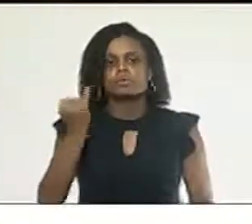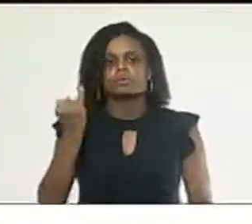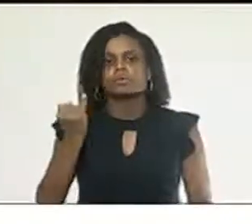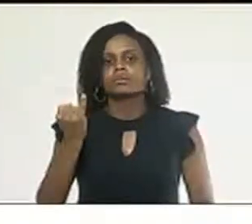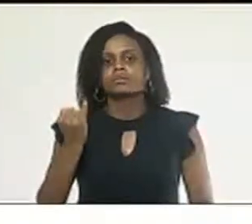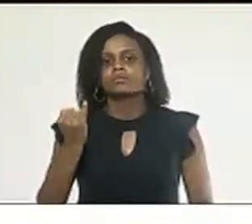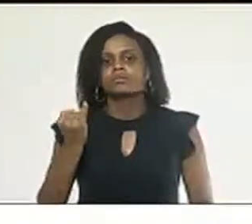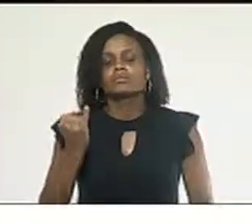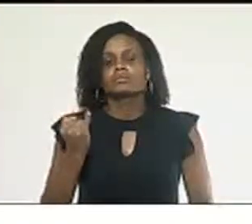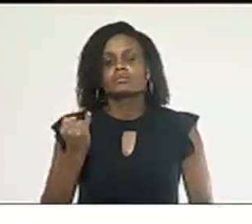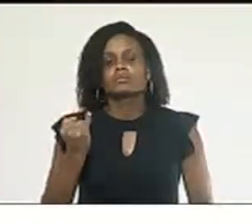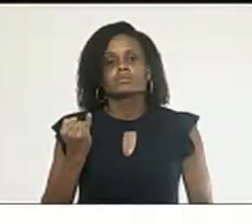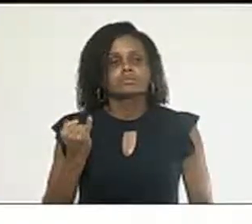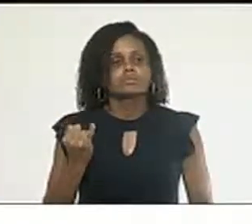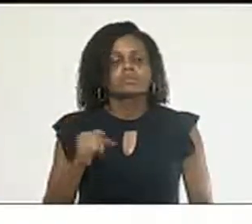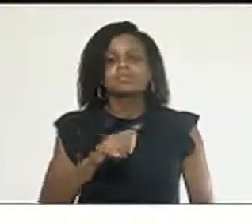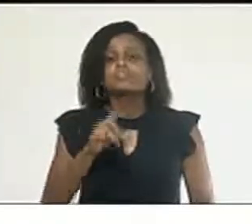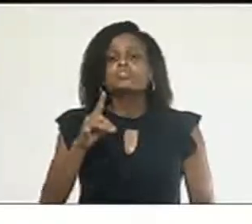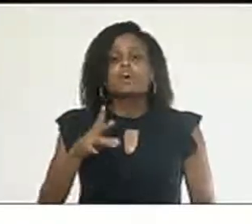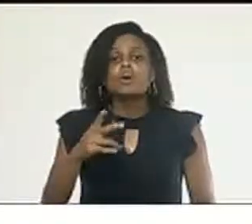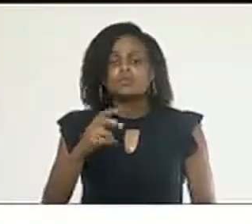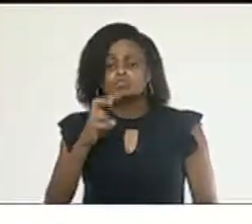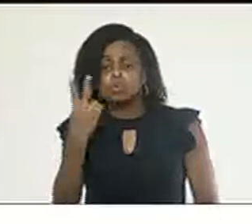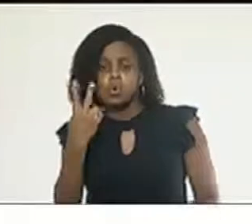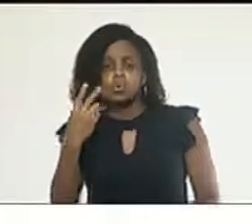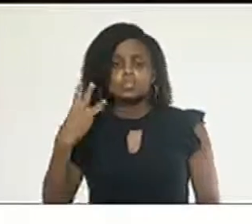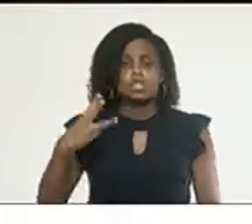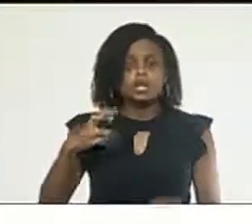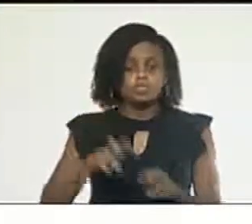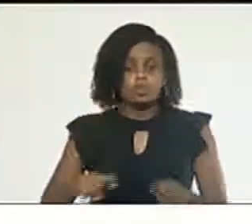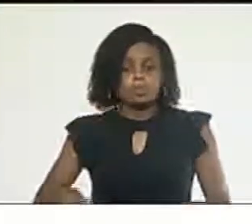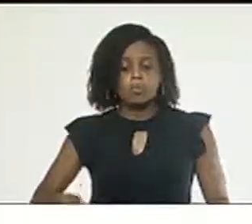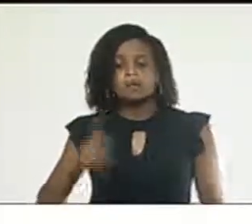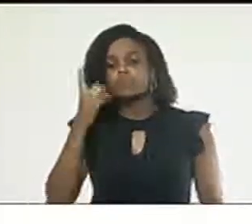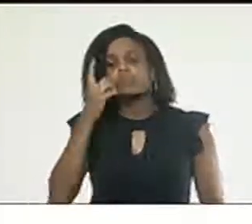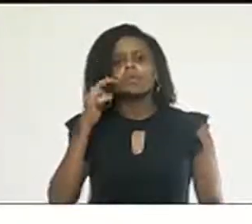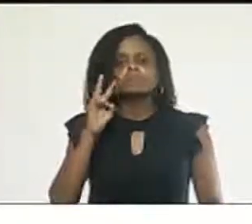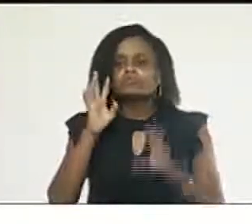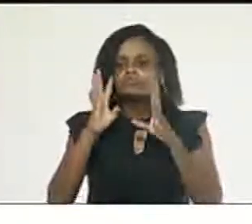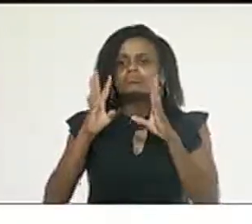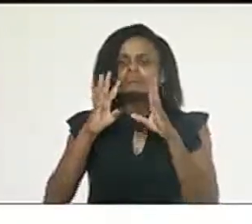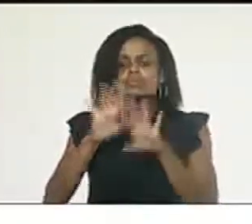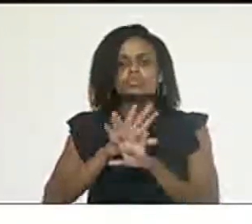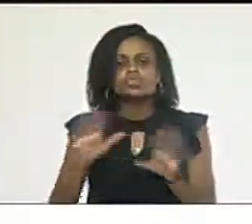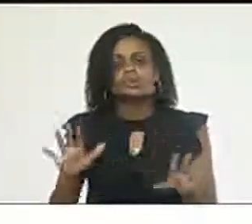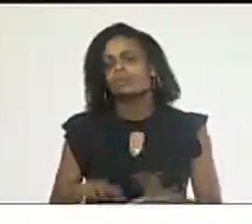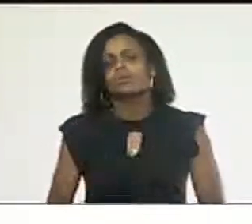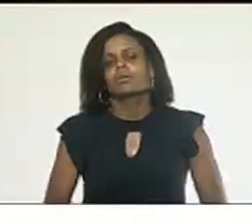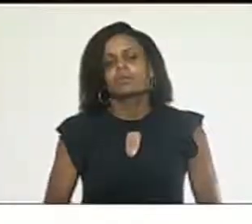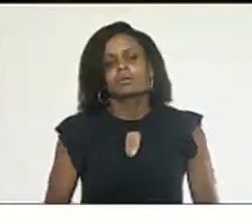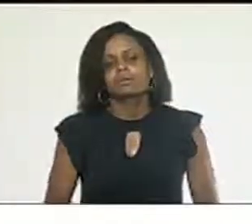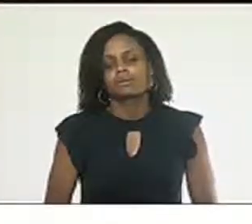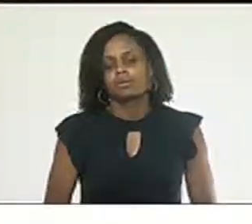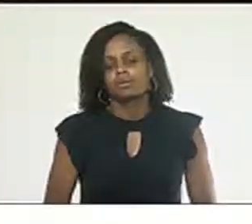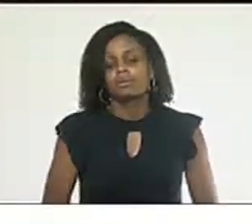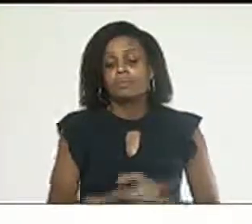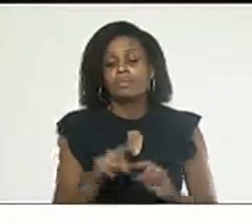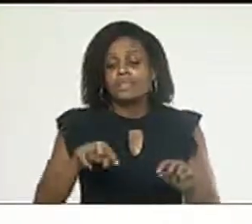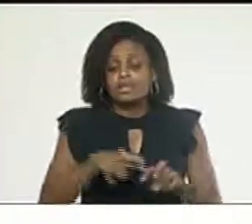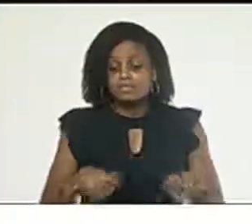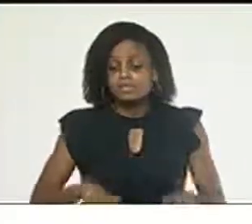são ouvidas por dois ou três deputados que ficam aqui, e muitos deles ficam aqui até porque são os